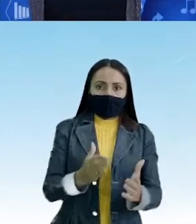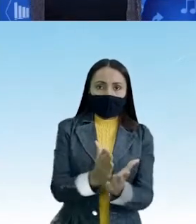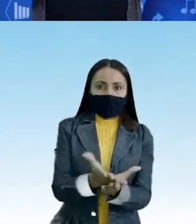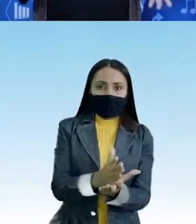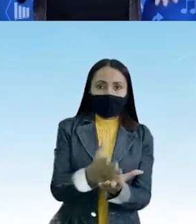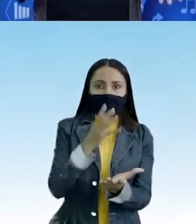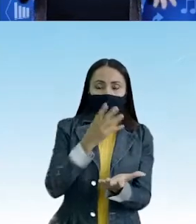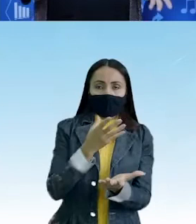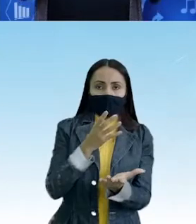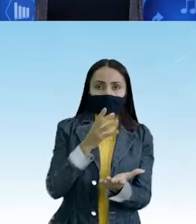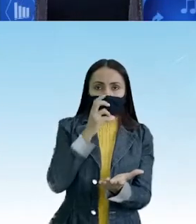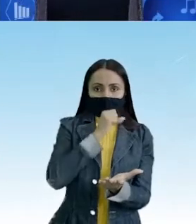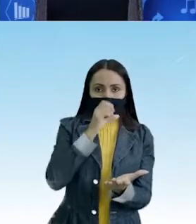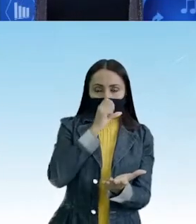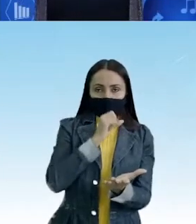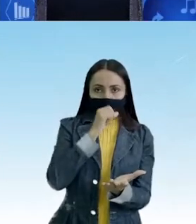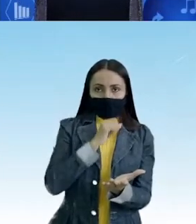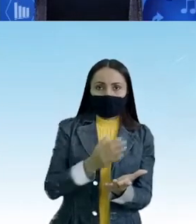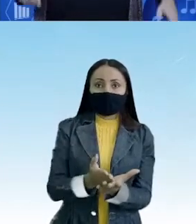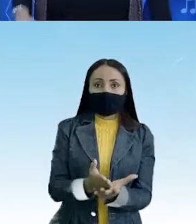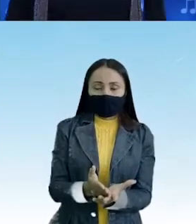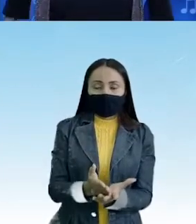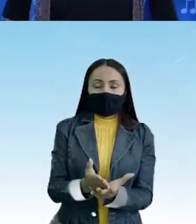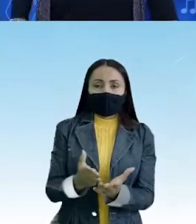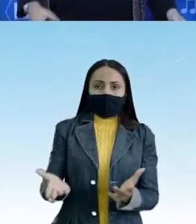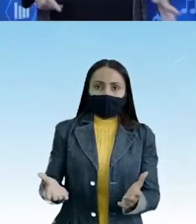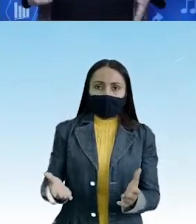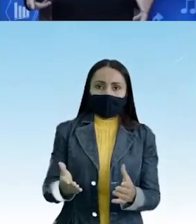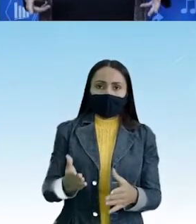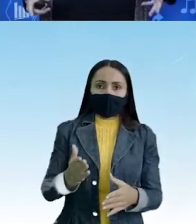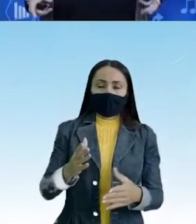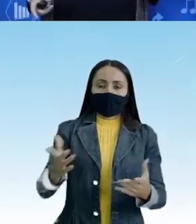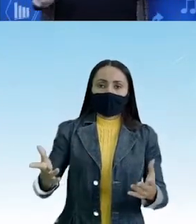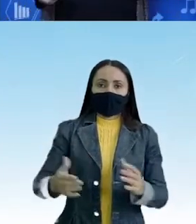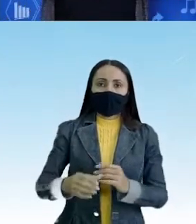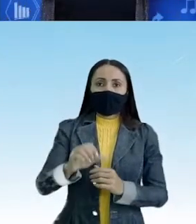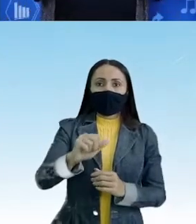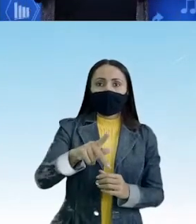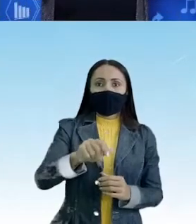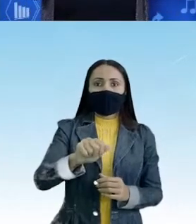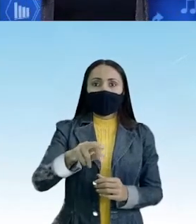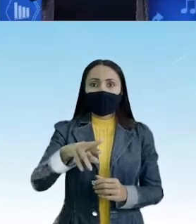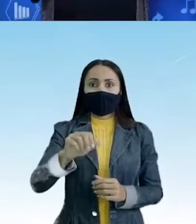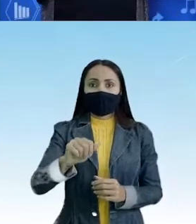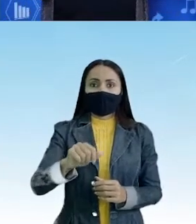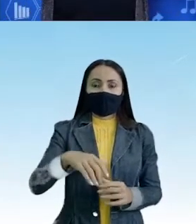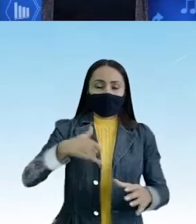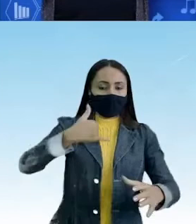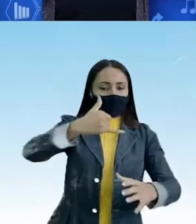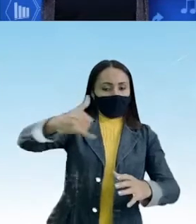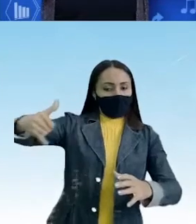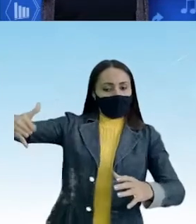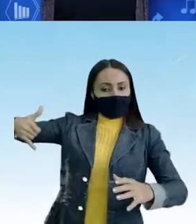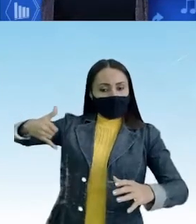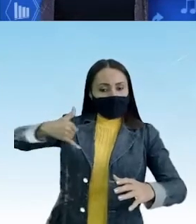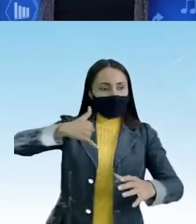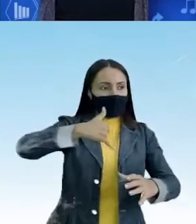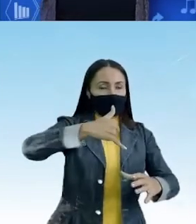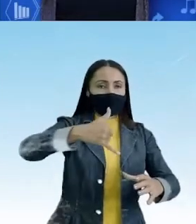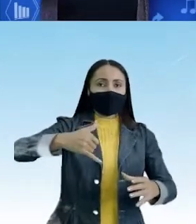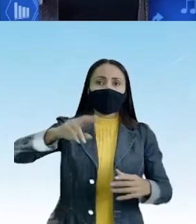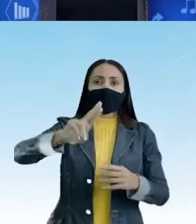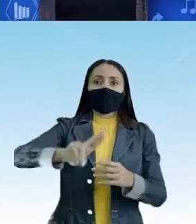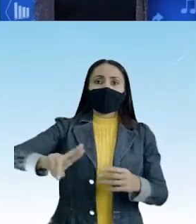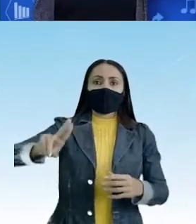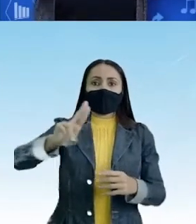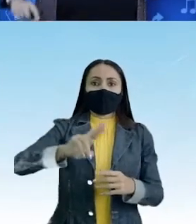alaranjada gostosa. Amo quibe. O abará, o azeite de dendê, muito utilizado